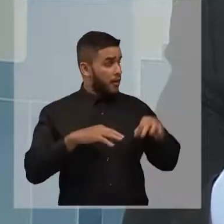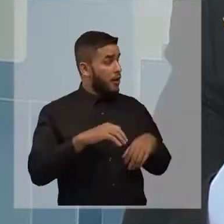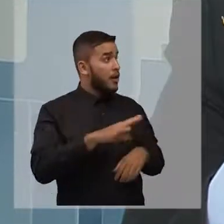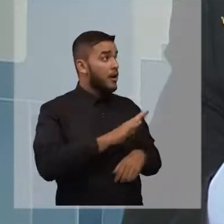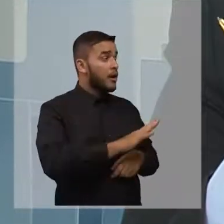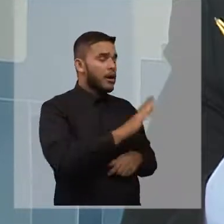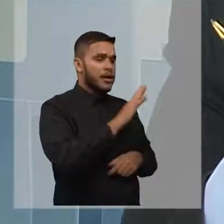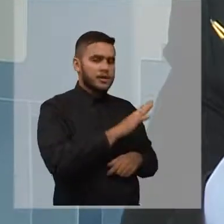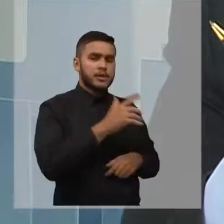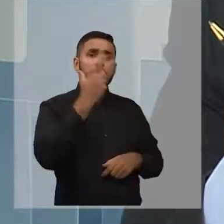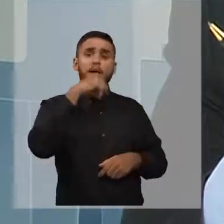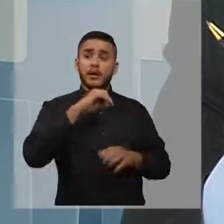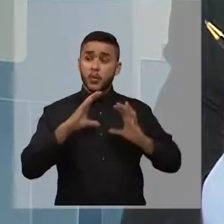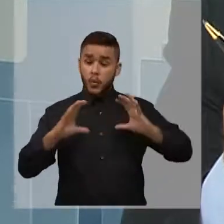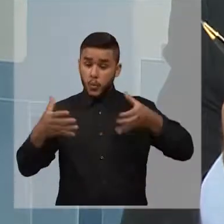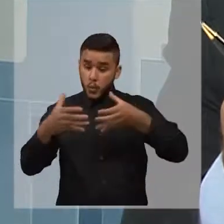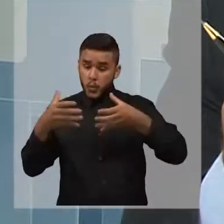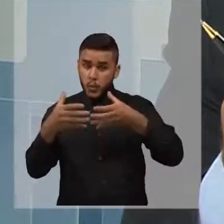membros